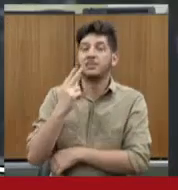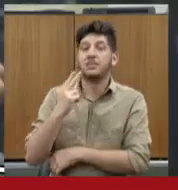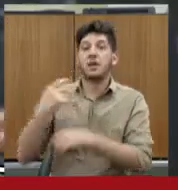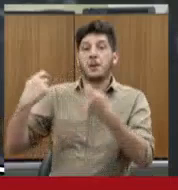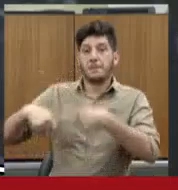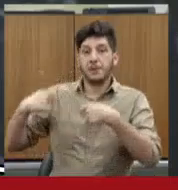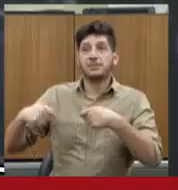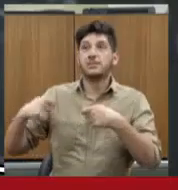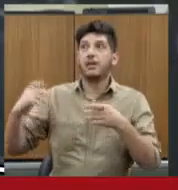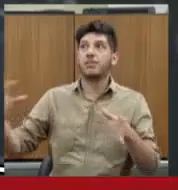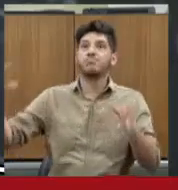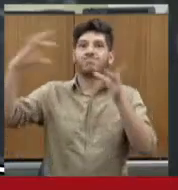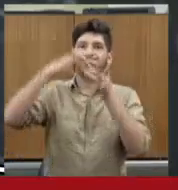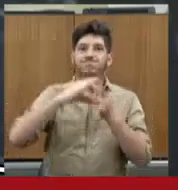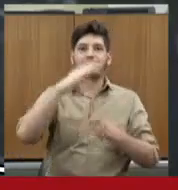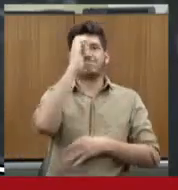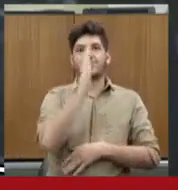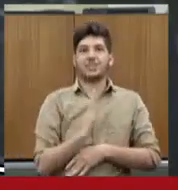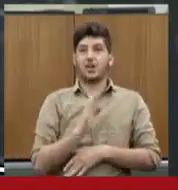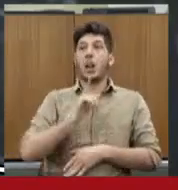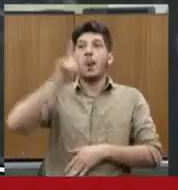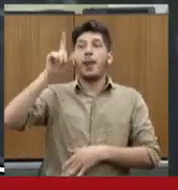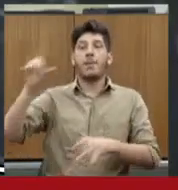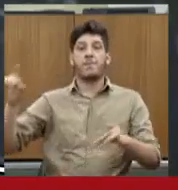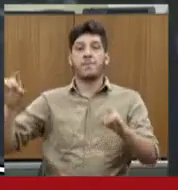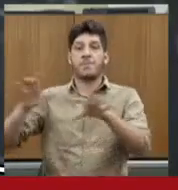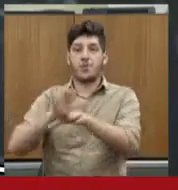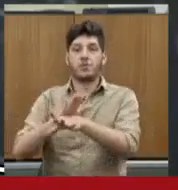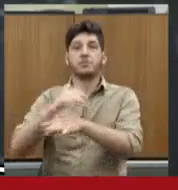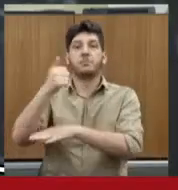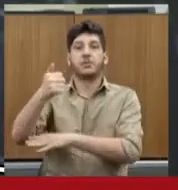deveria servir para nós, ficou pronta em